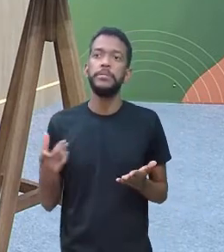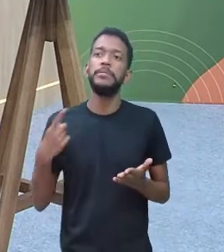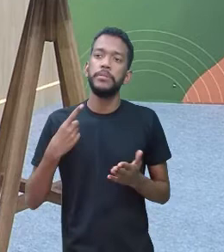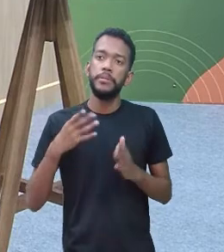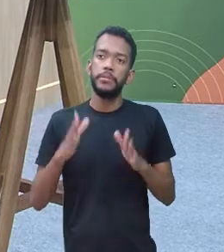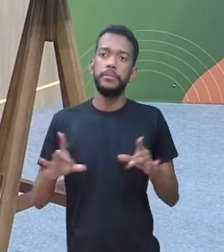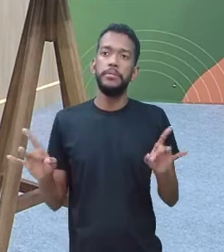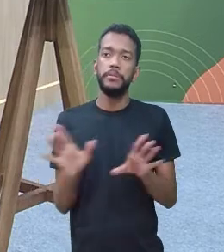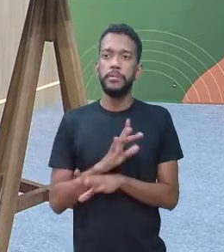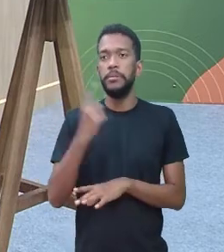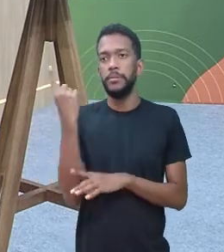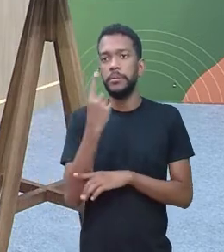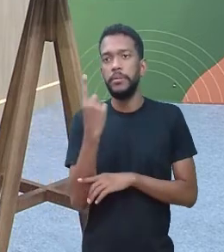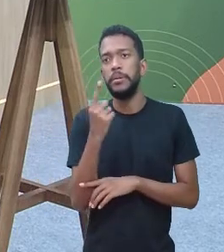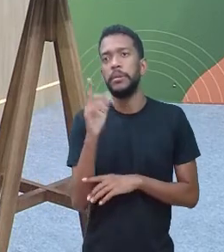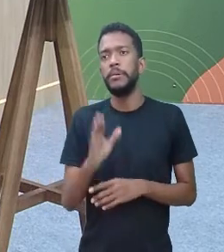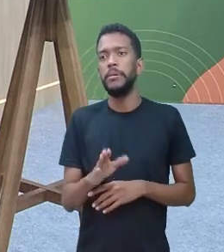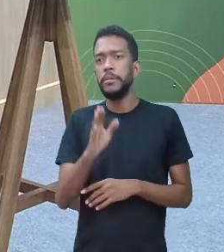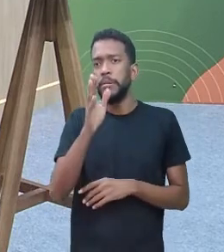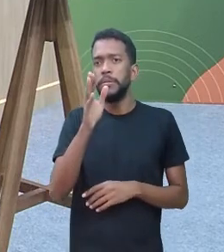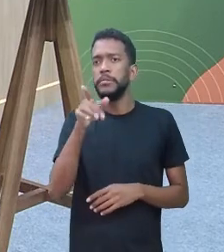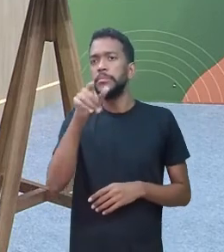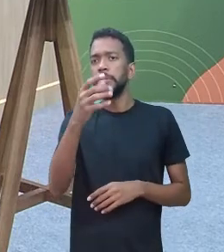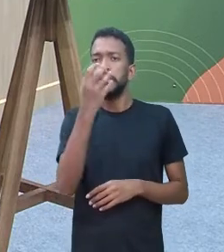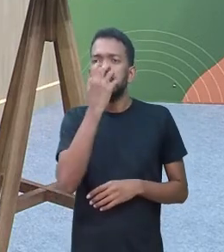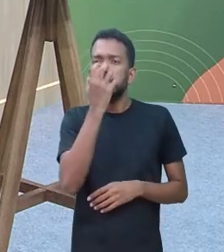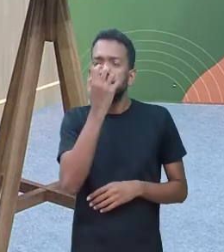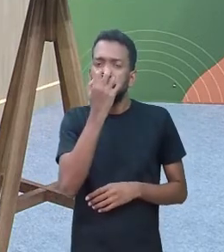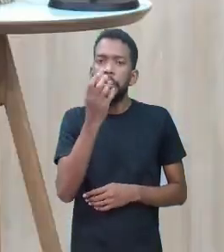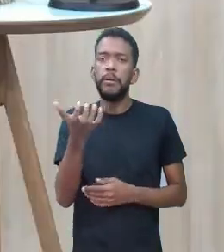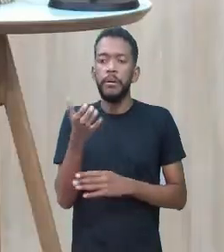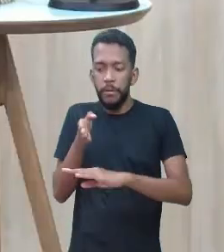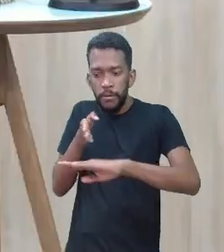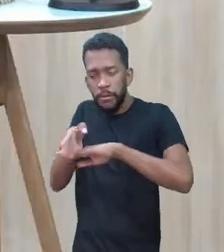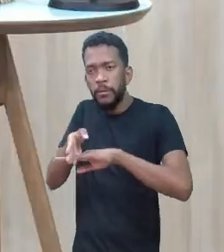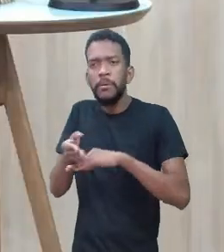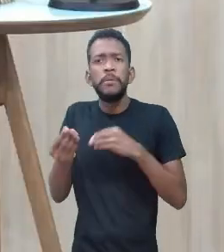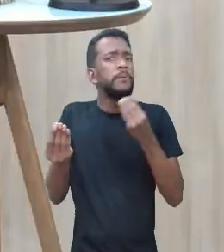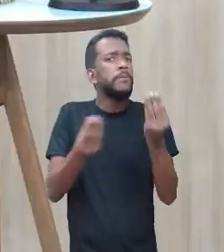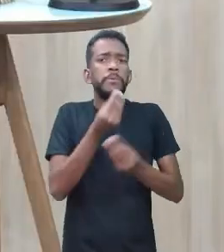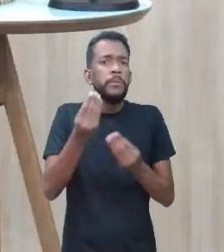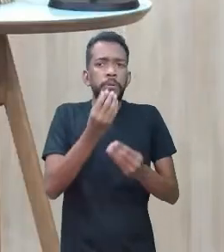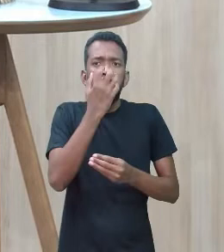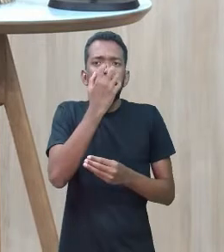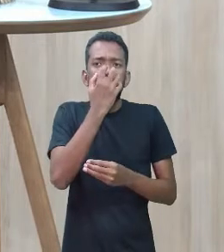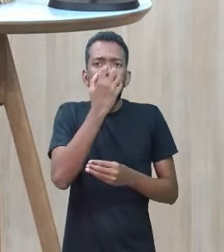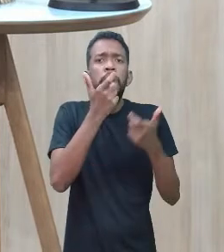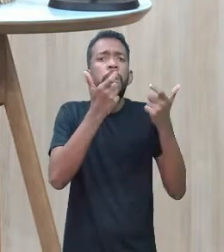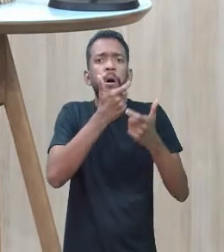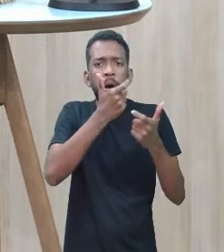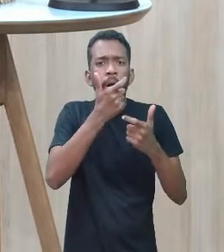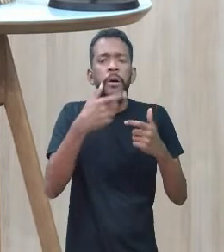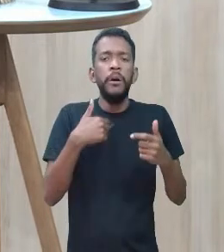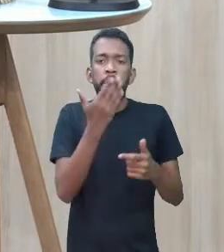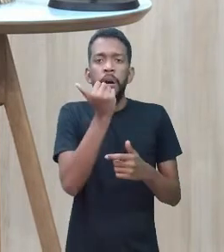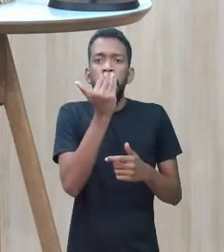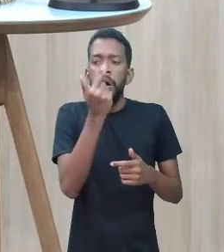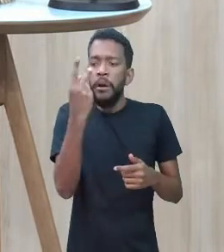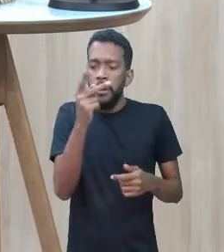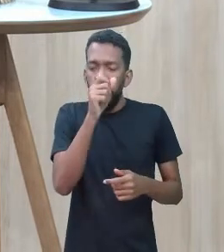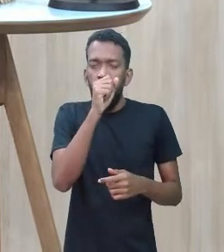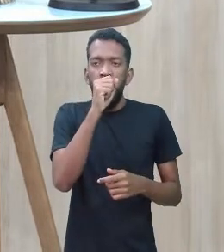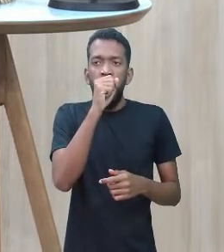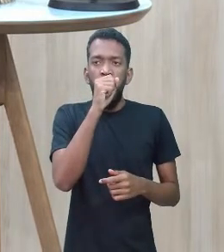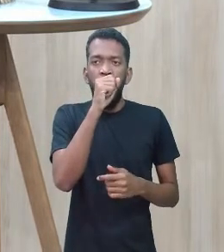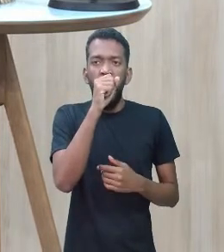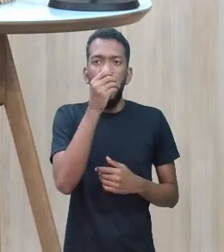da primeira. Agora, esse cãozinho quer entrar. Onde será que a gente poderia encaixar esse cão? Qual seria um alimento que seria preferido